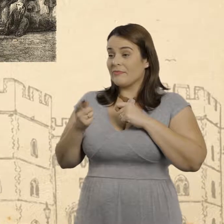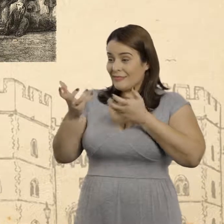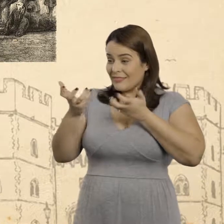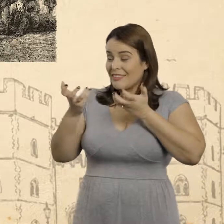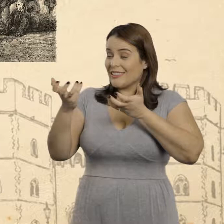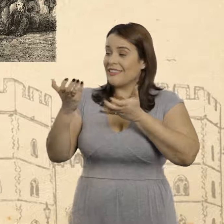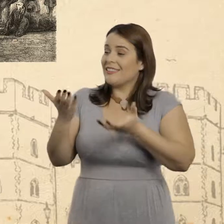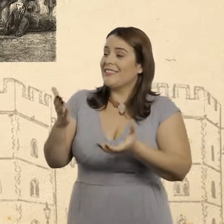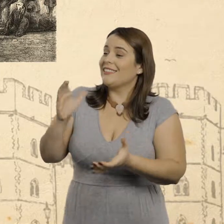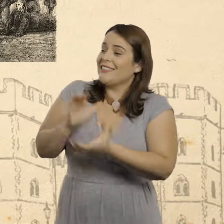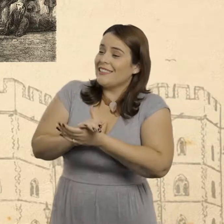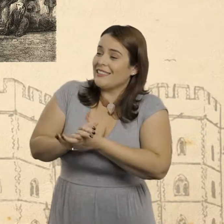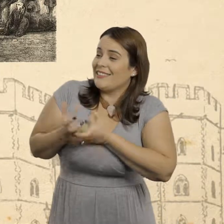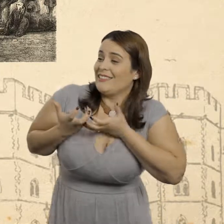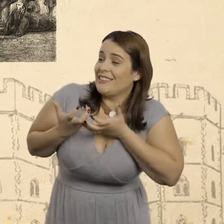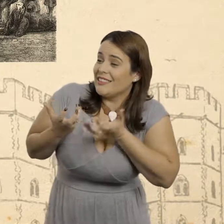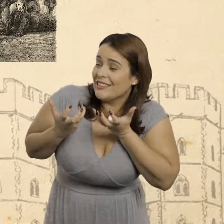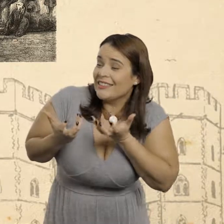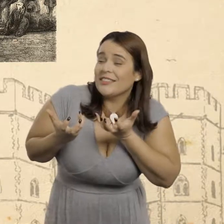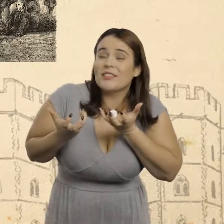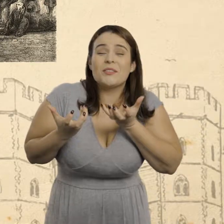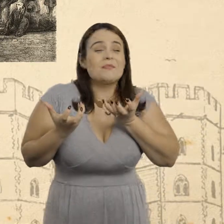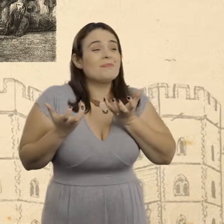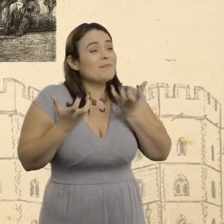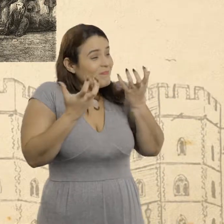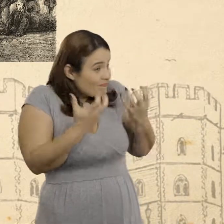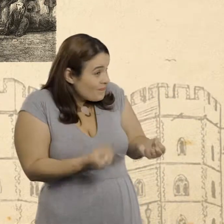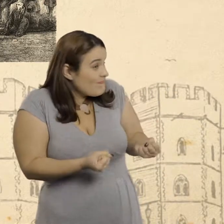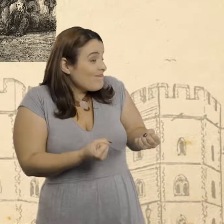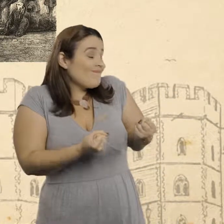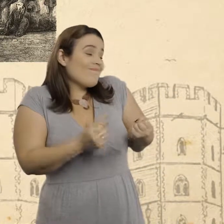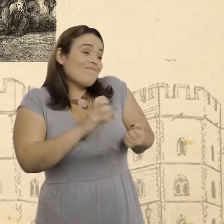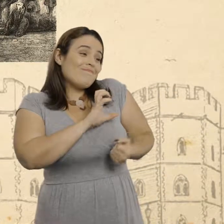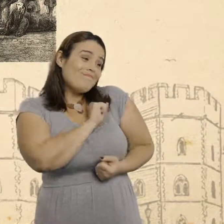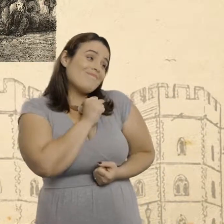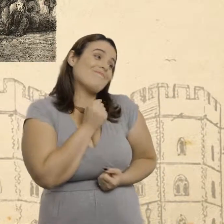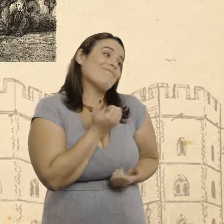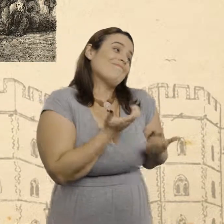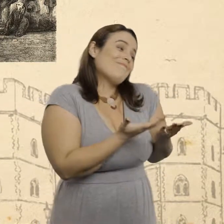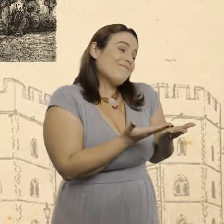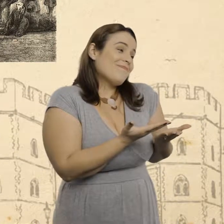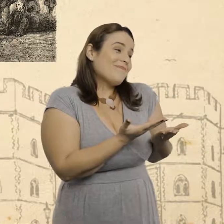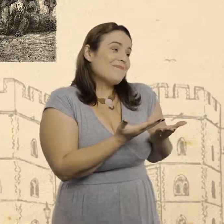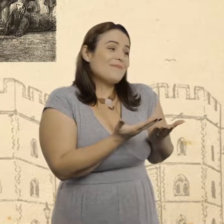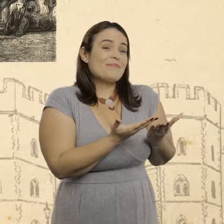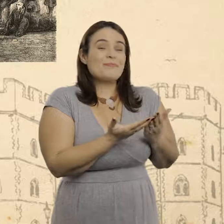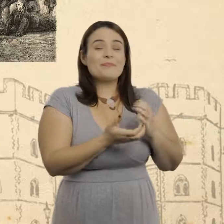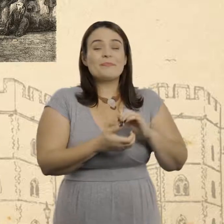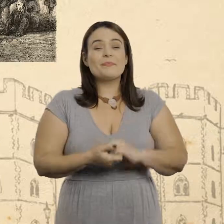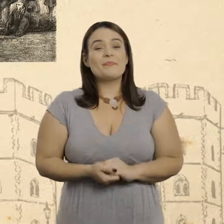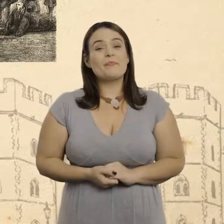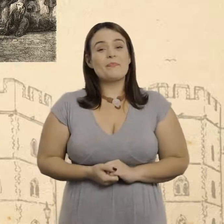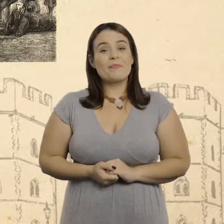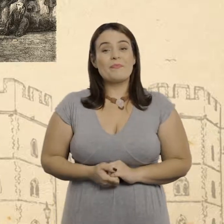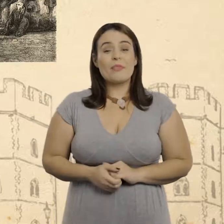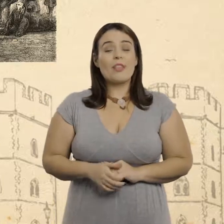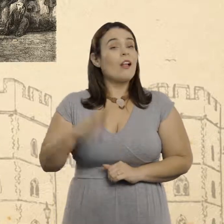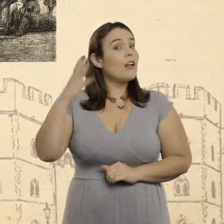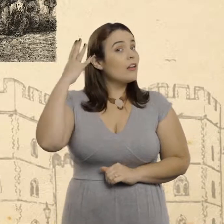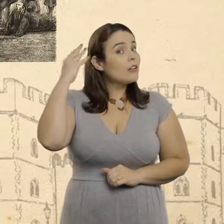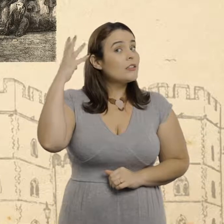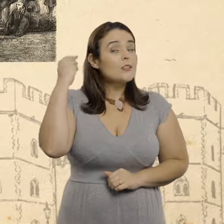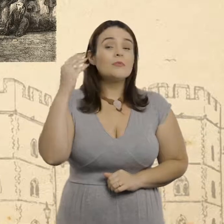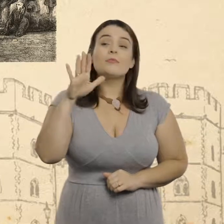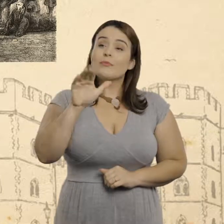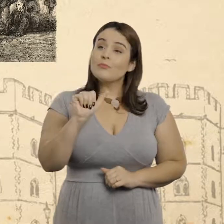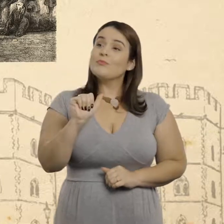Aouda perguntou se o Sr. Fogg queria se casar com ela. O Sr. Fogg aceitou e disse que amava Aouda. O Sr.